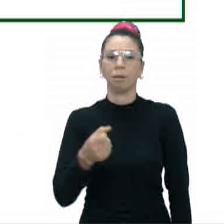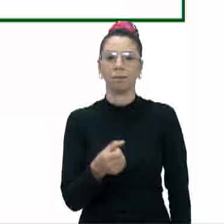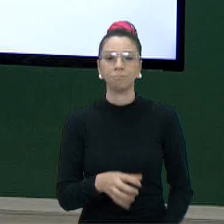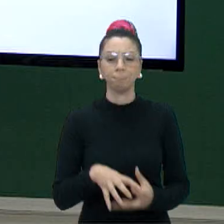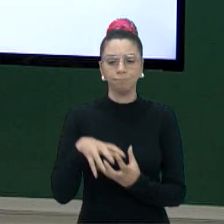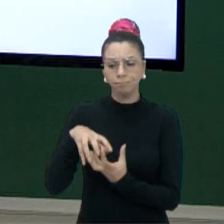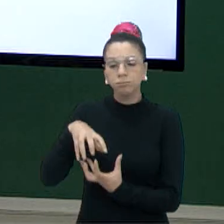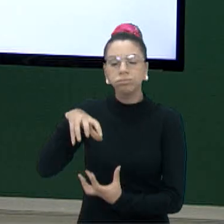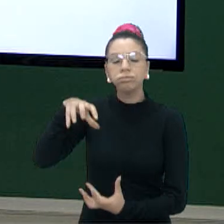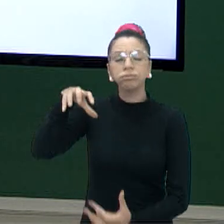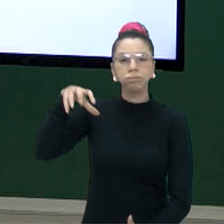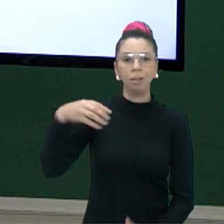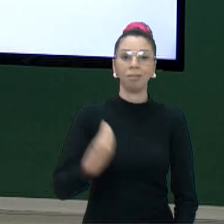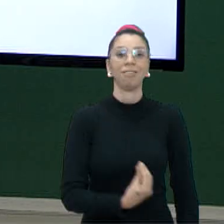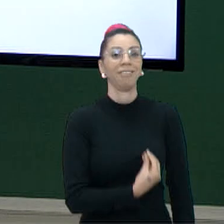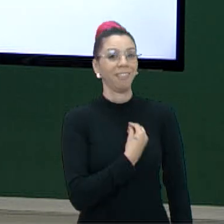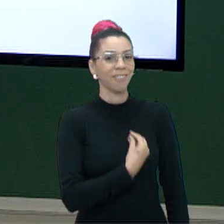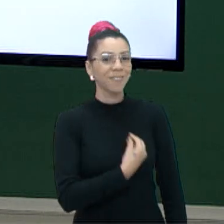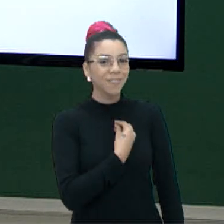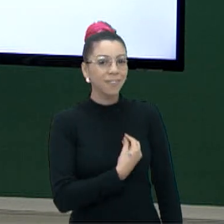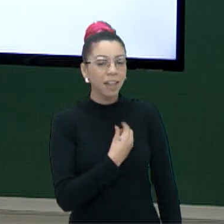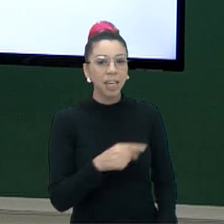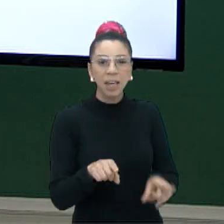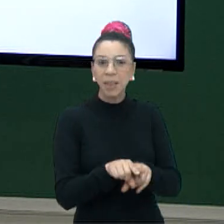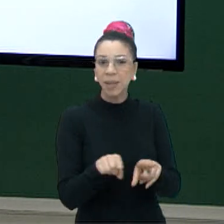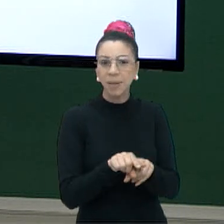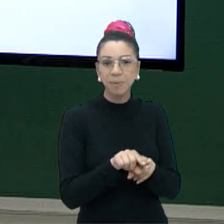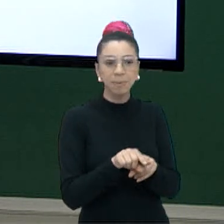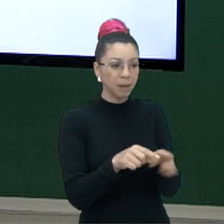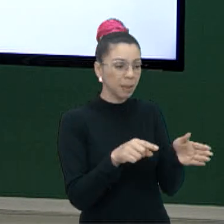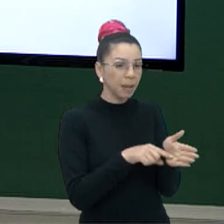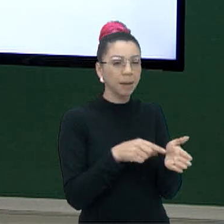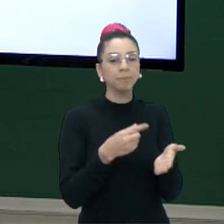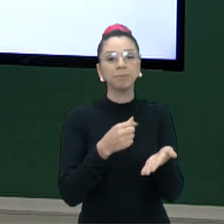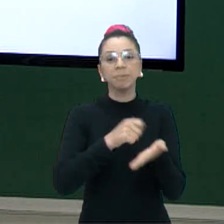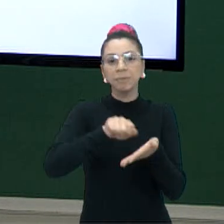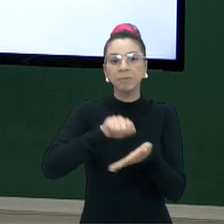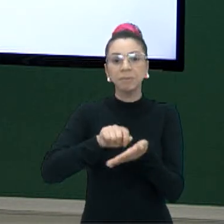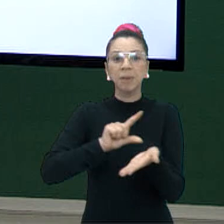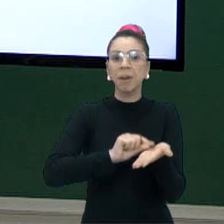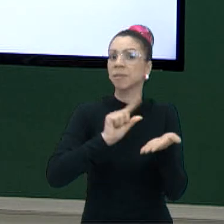vivo, lúcido e ainda escrevendo artigos de filosofia, podem acreditar nisso.